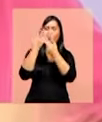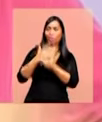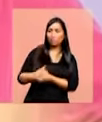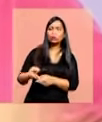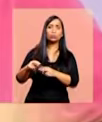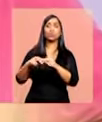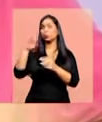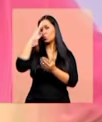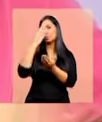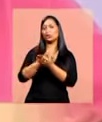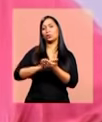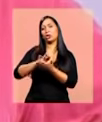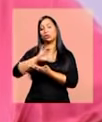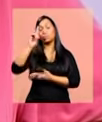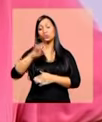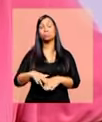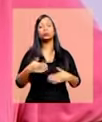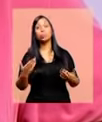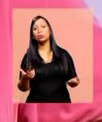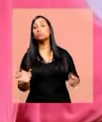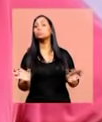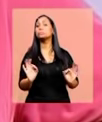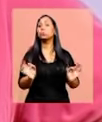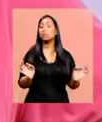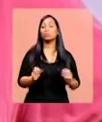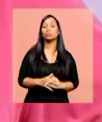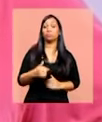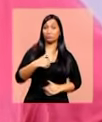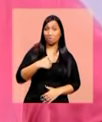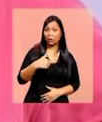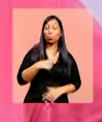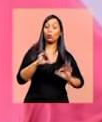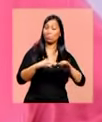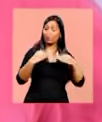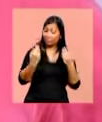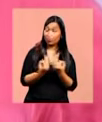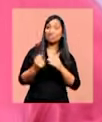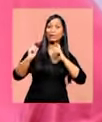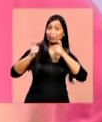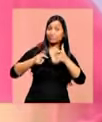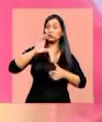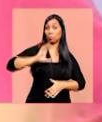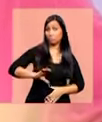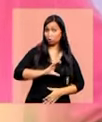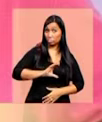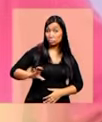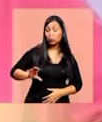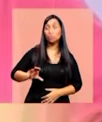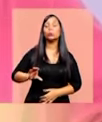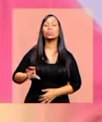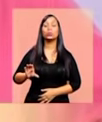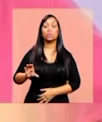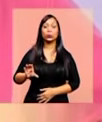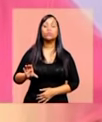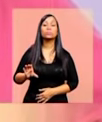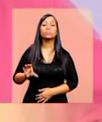era criança, por isso ele não acredita em Deus e tal. Muito pelo contrário. Eu venho de uma família tradicionalmente